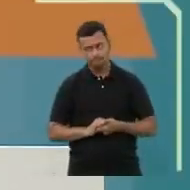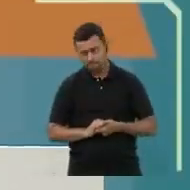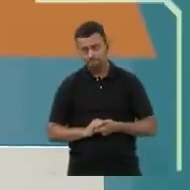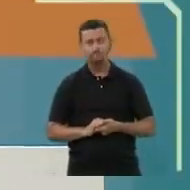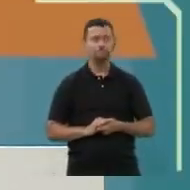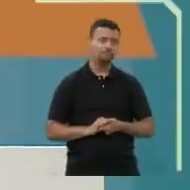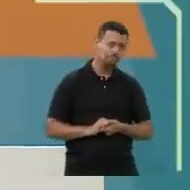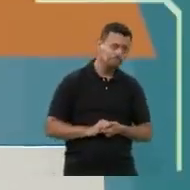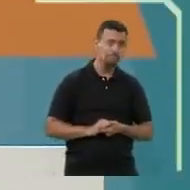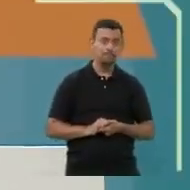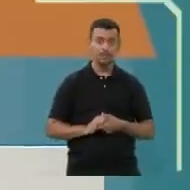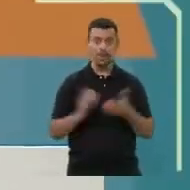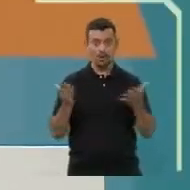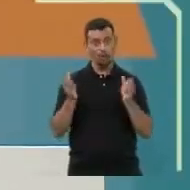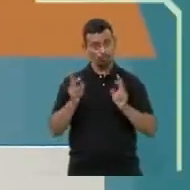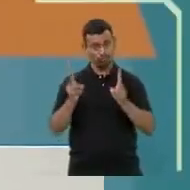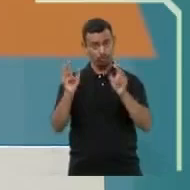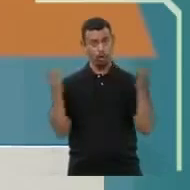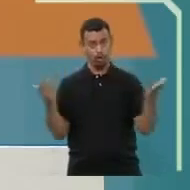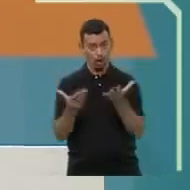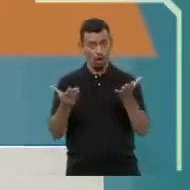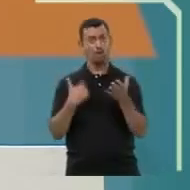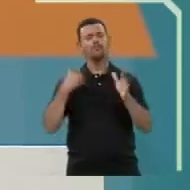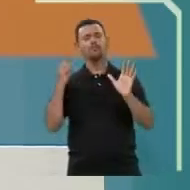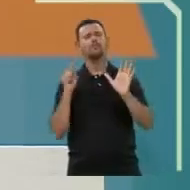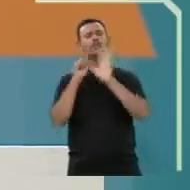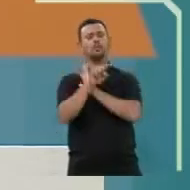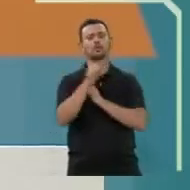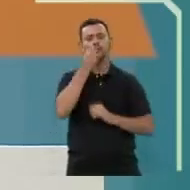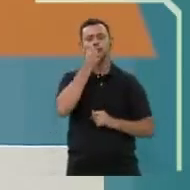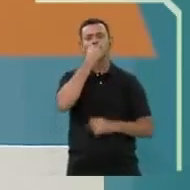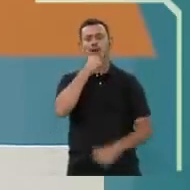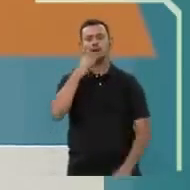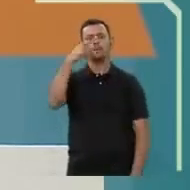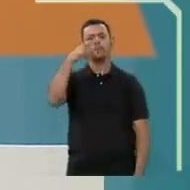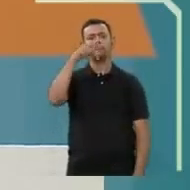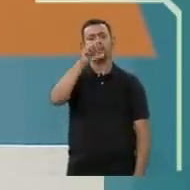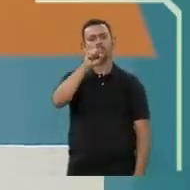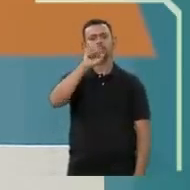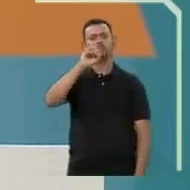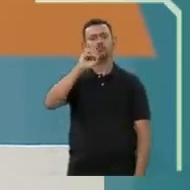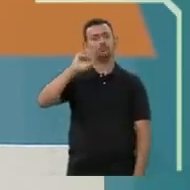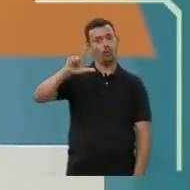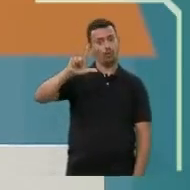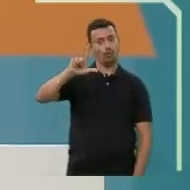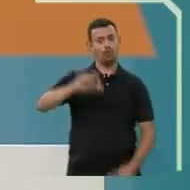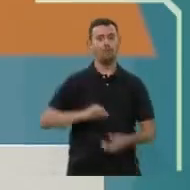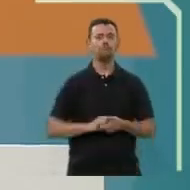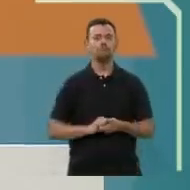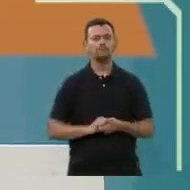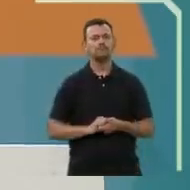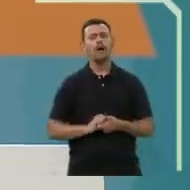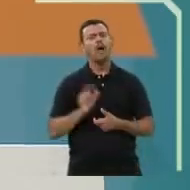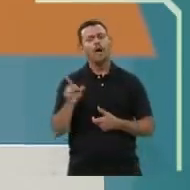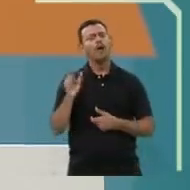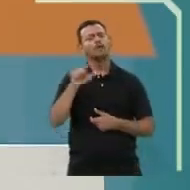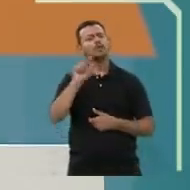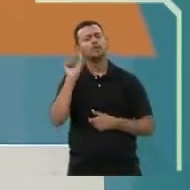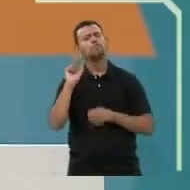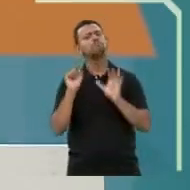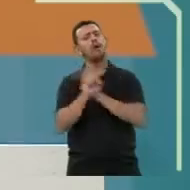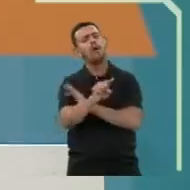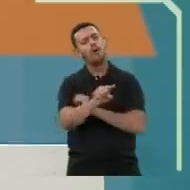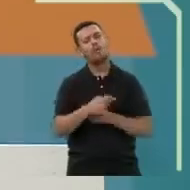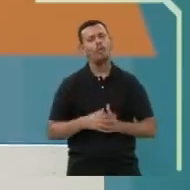a pergunta é o candidato Guilherme Boulos, do PSOL, e que vai indicar quem vai respondê-la.